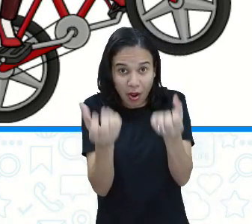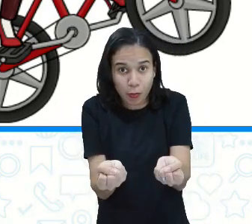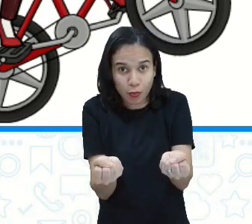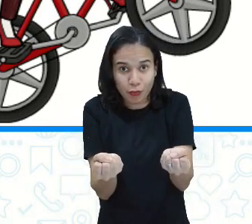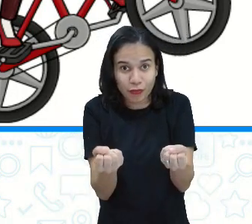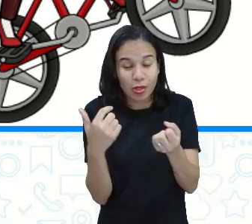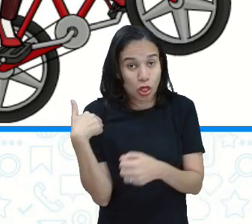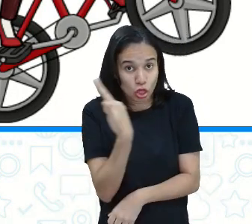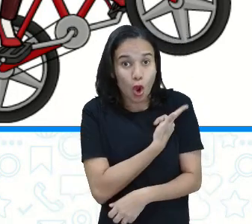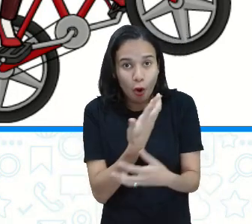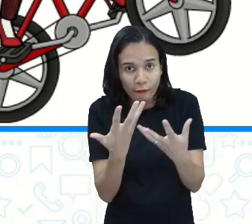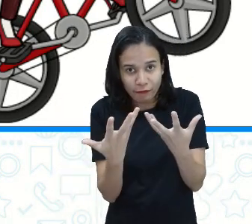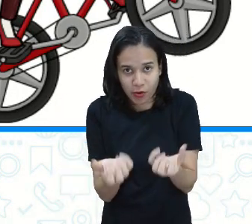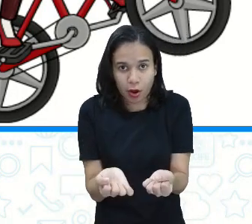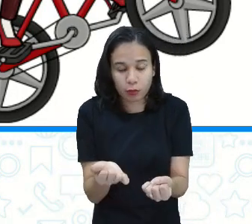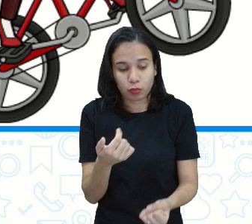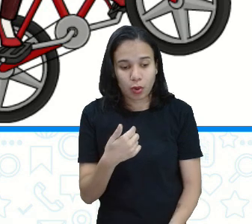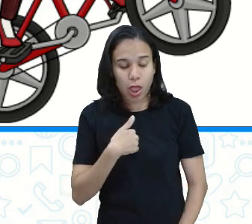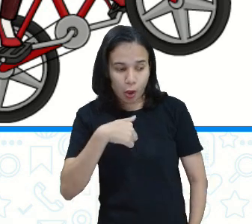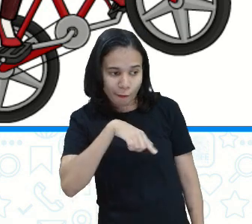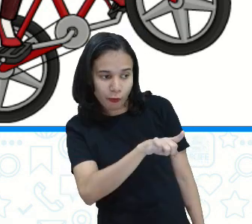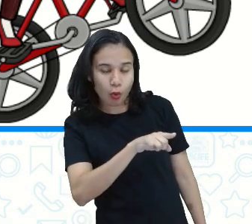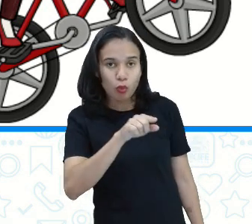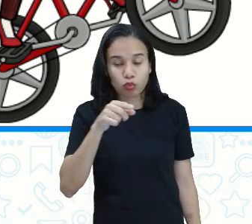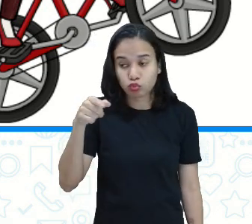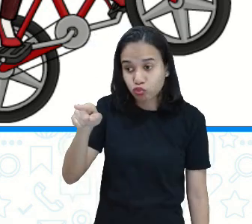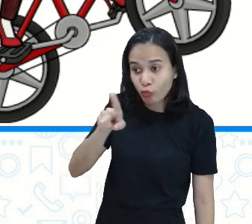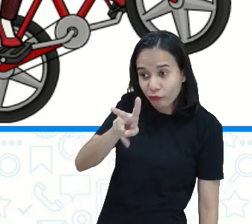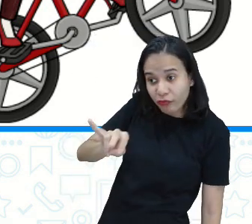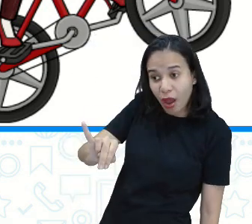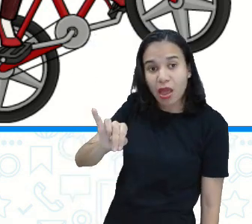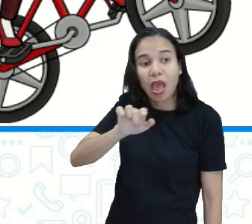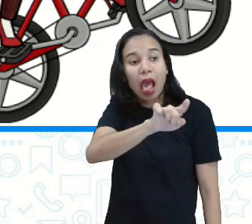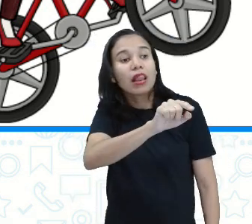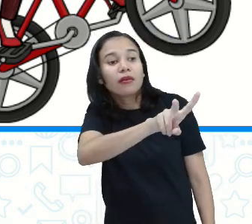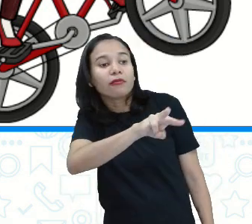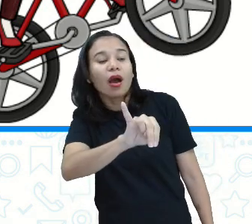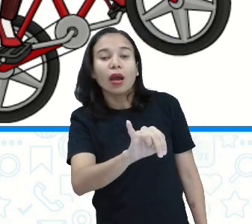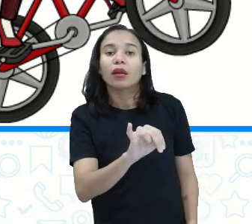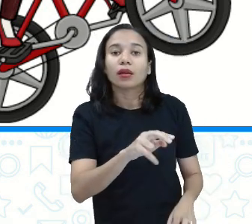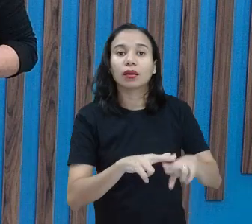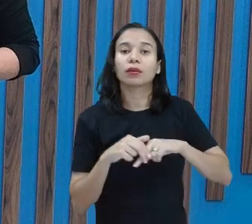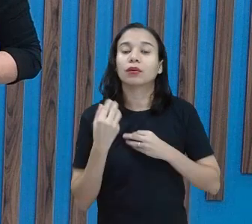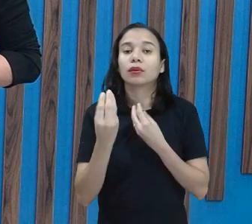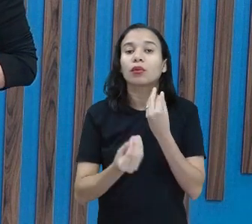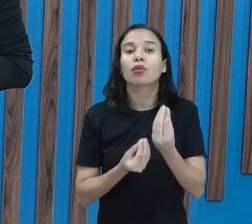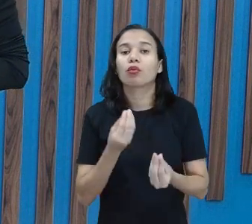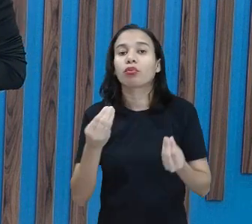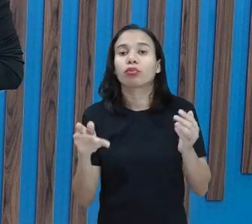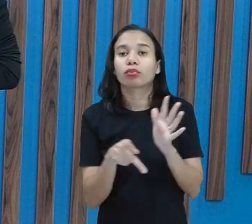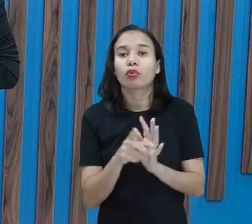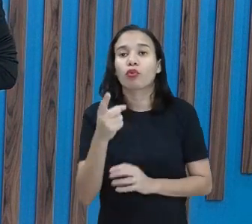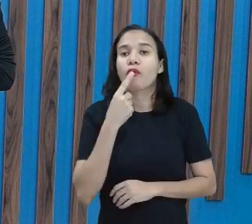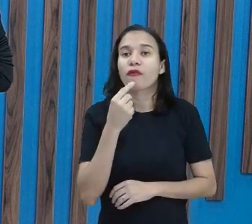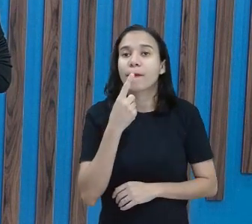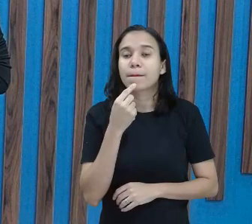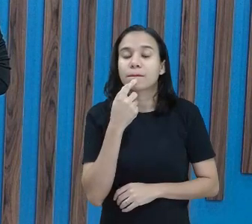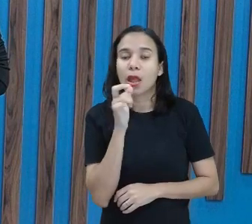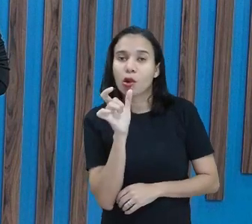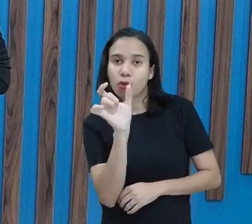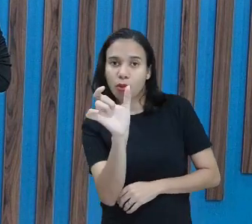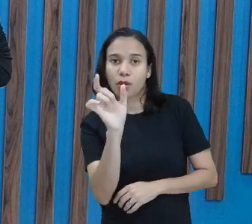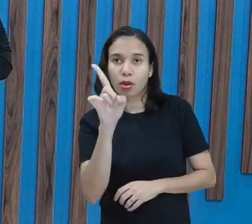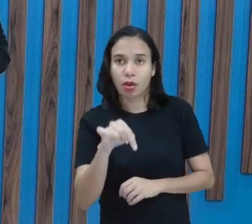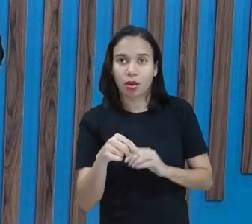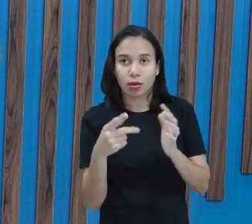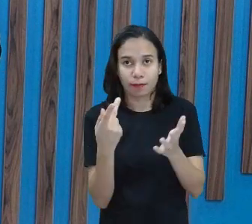vamos. Nós vamos. Eu vou, tu vais, ele vai. Tá certo, gente? O vermelhinho aí para destacar ficou